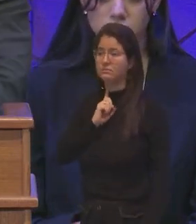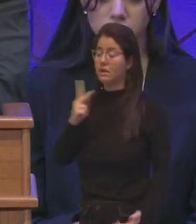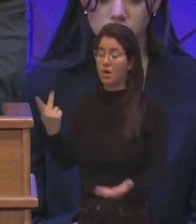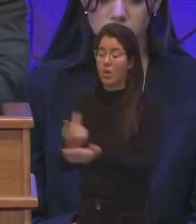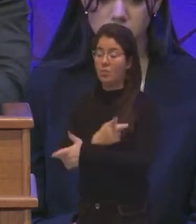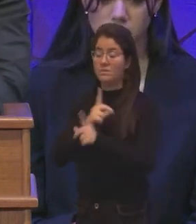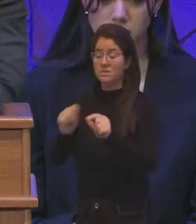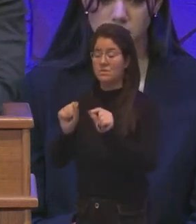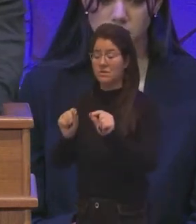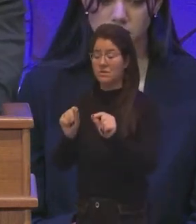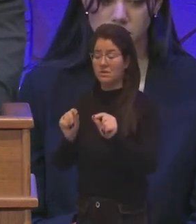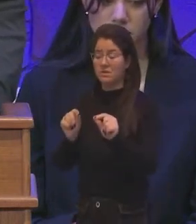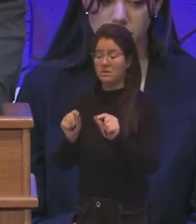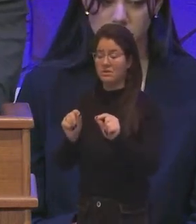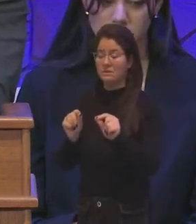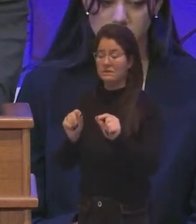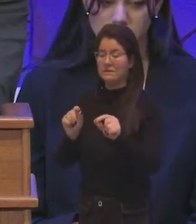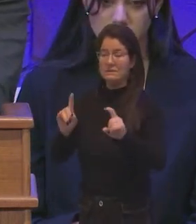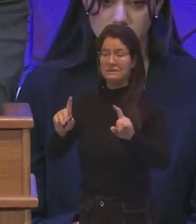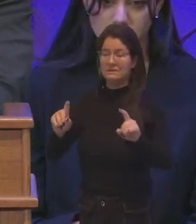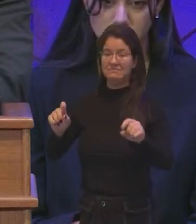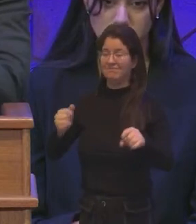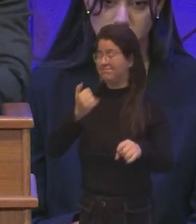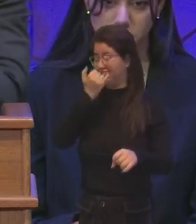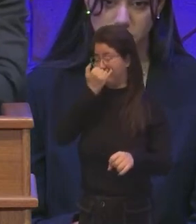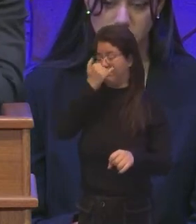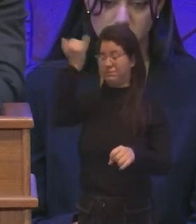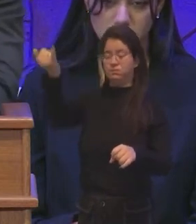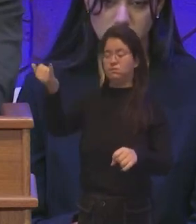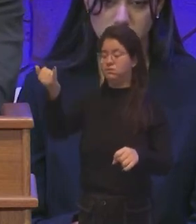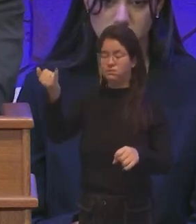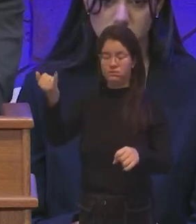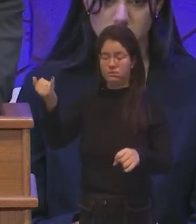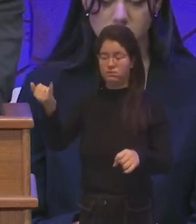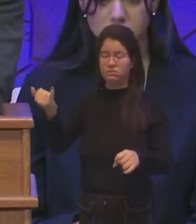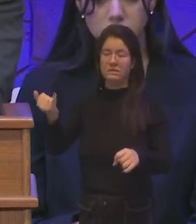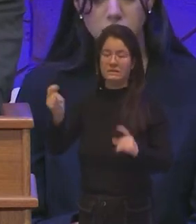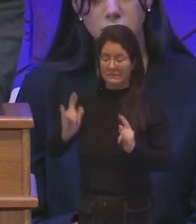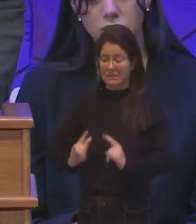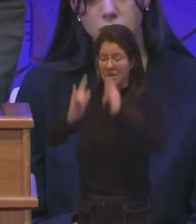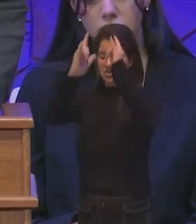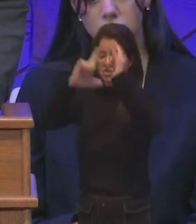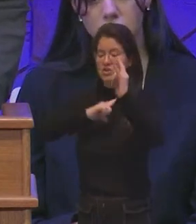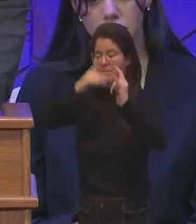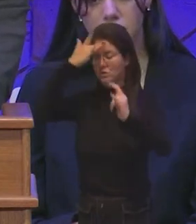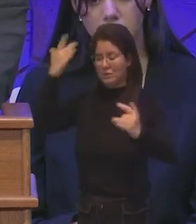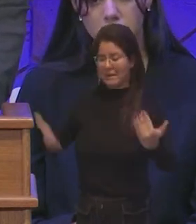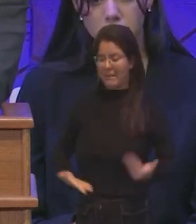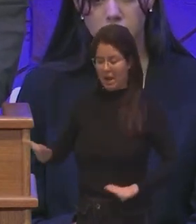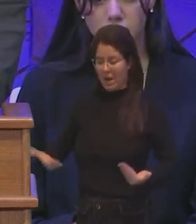aconteceu uma tragédia no nosso prédio, a morte de um funcionário do prédio.